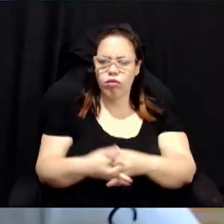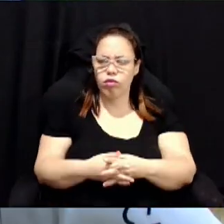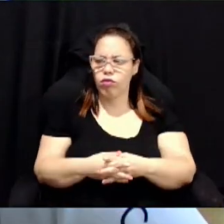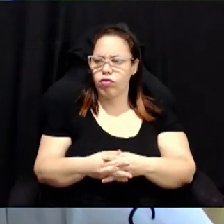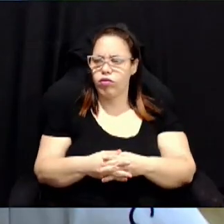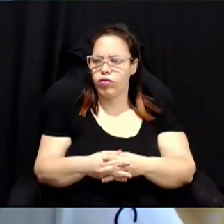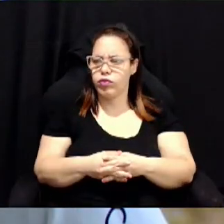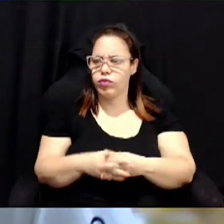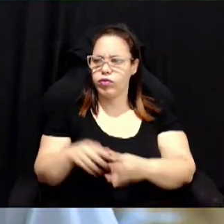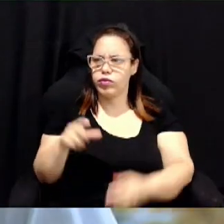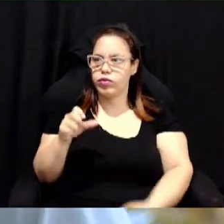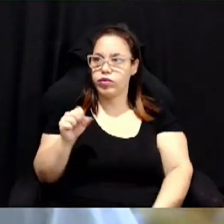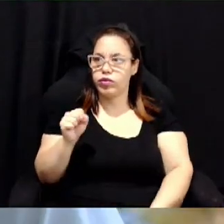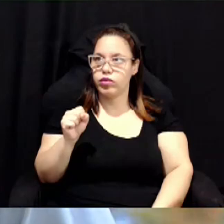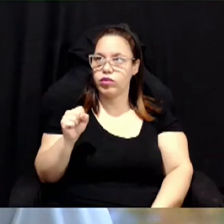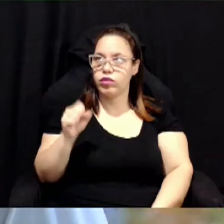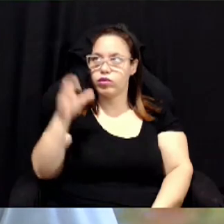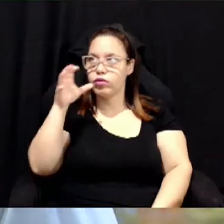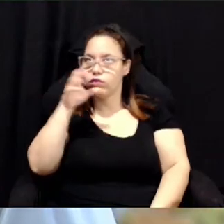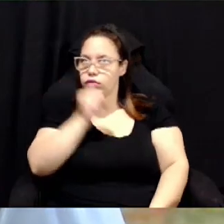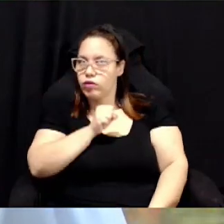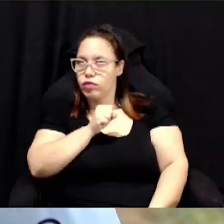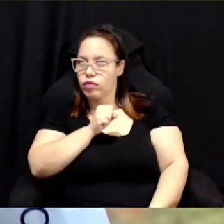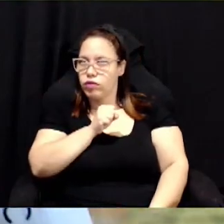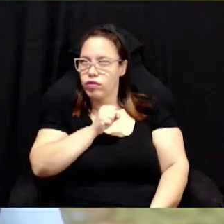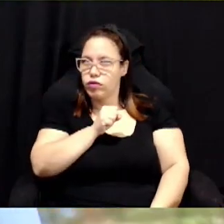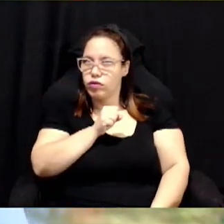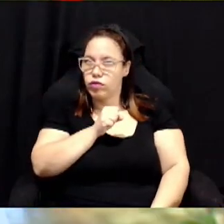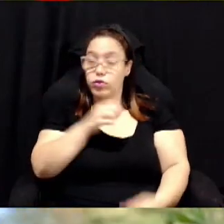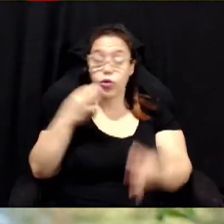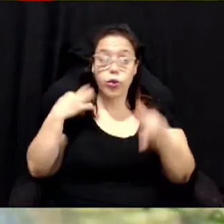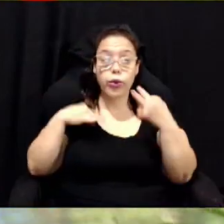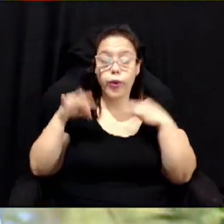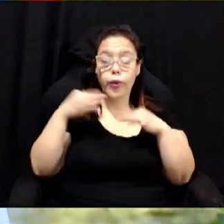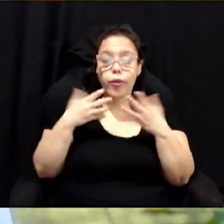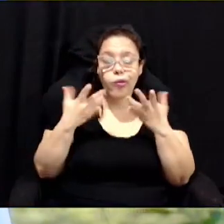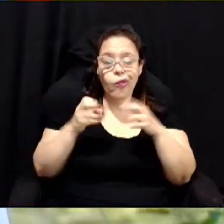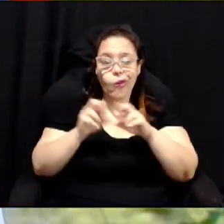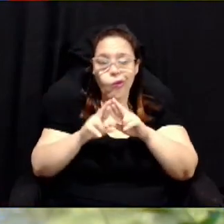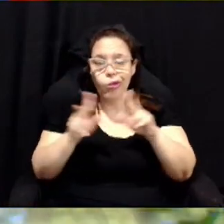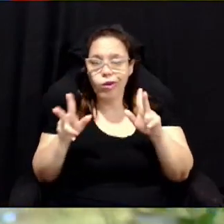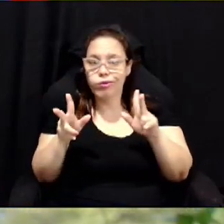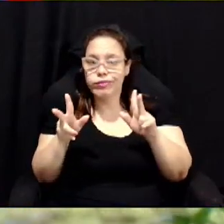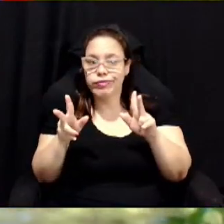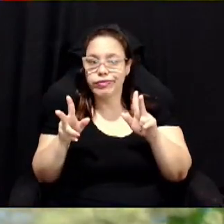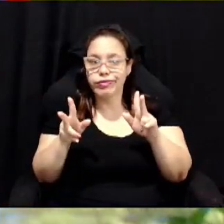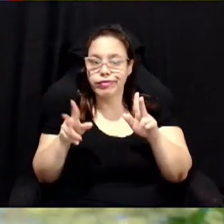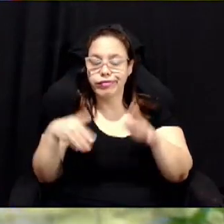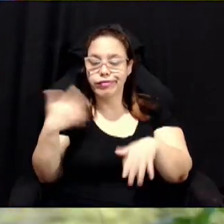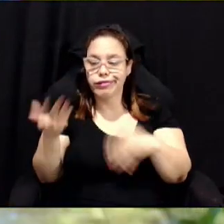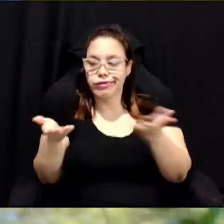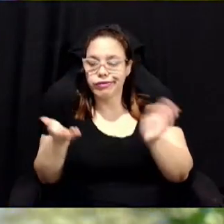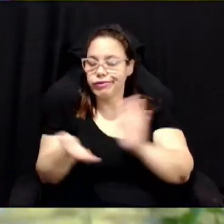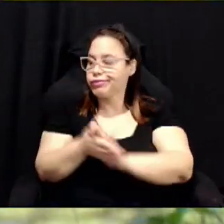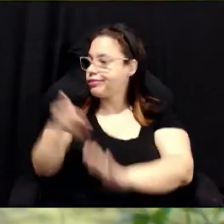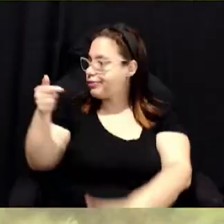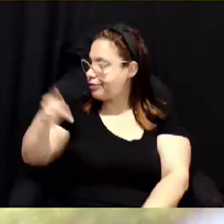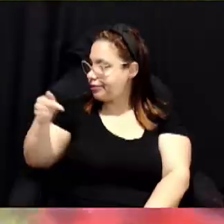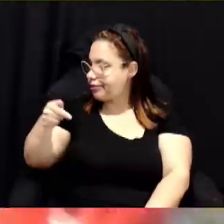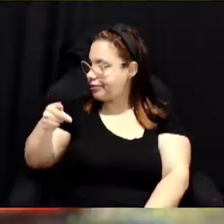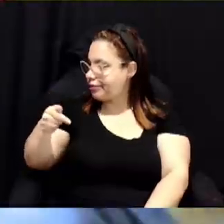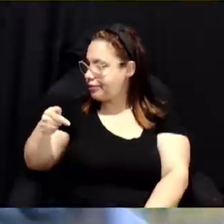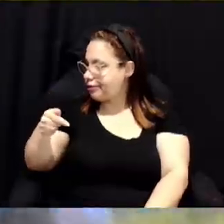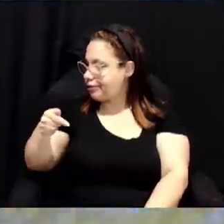da velocidade, né? Tem também a de turismo, né? Qual que é a diferença de uma para outra? Aqui no nosso forte, na Capivara,